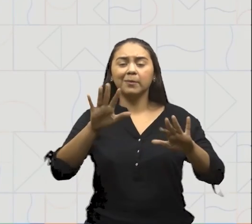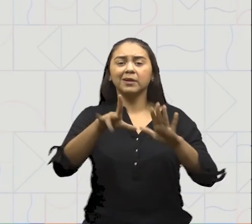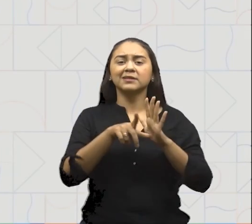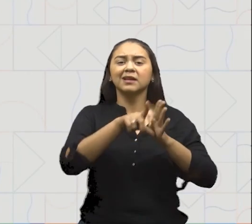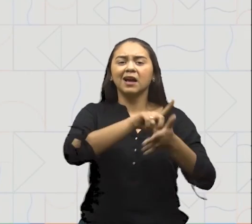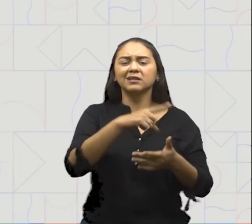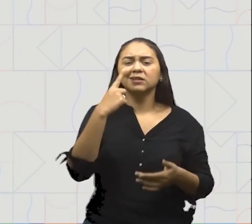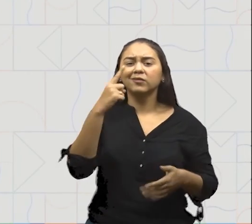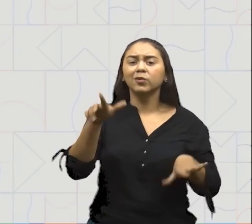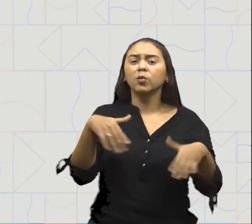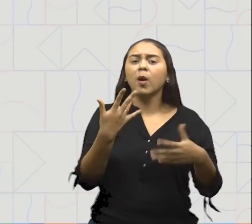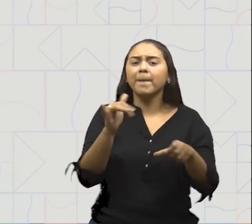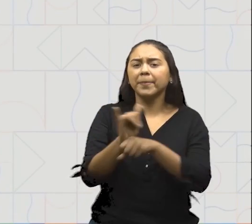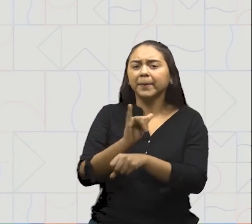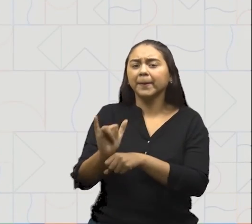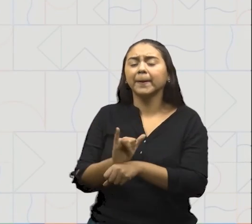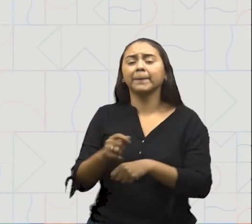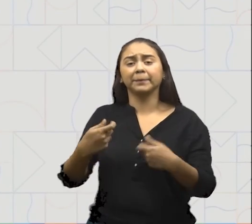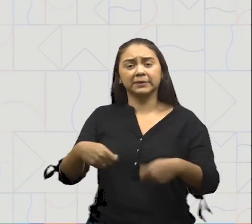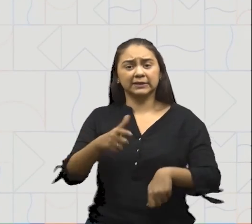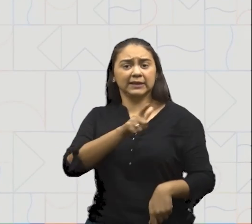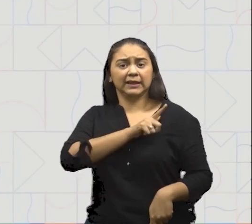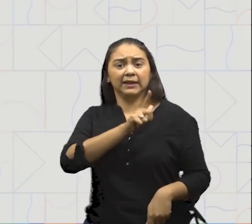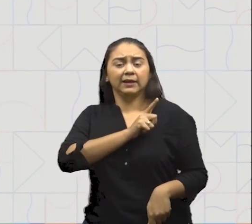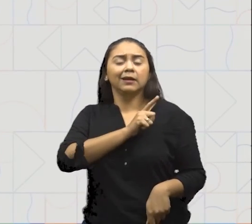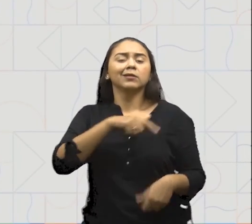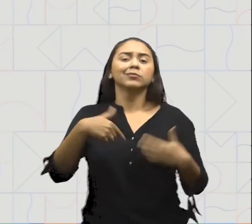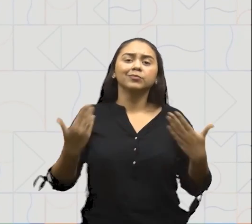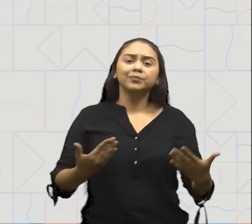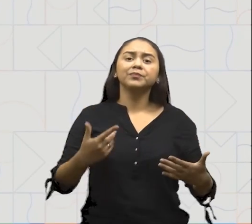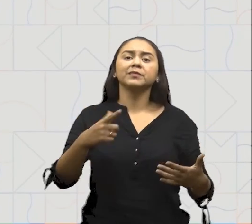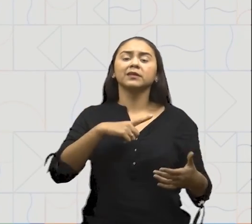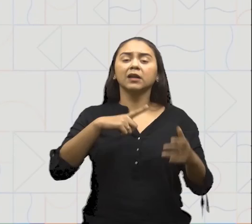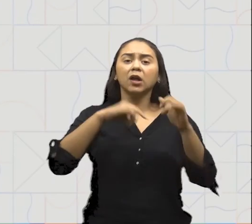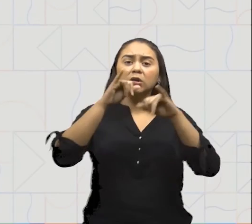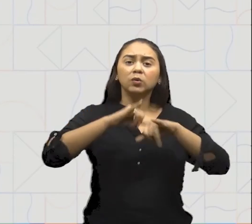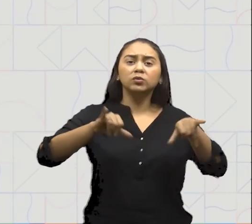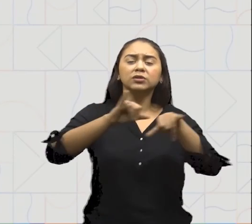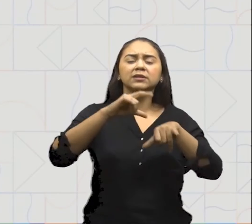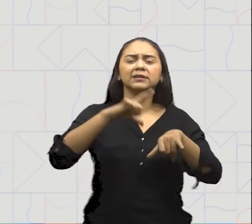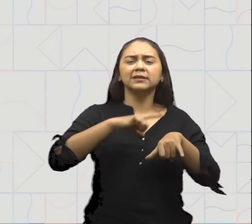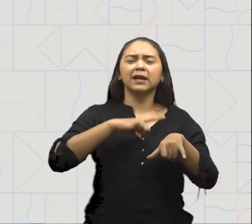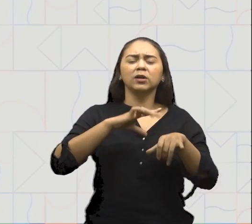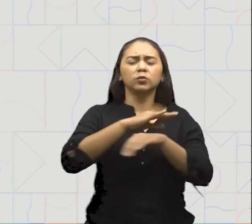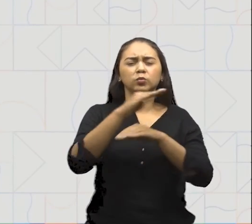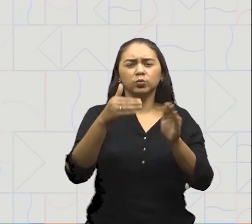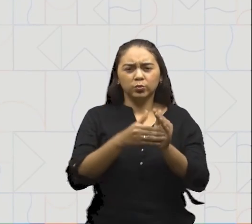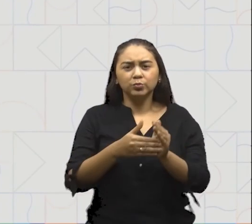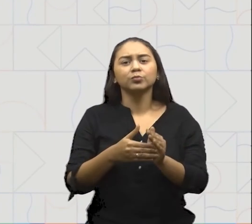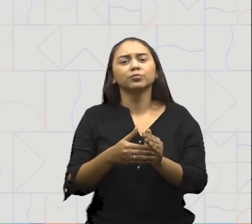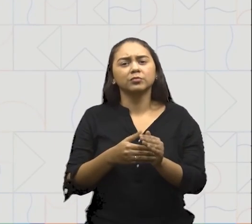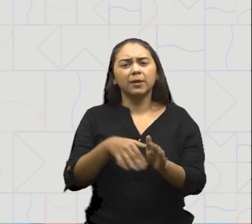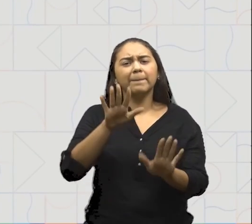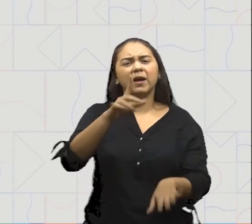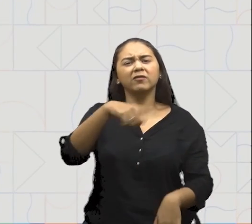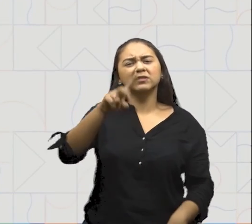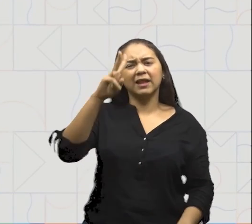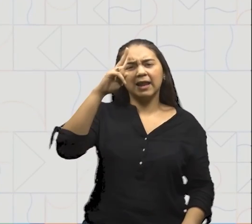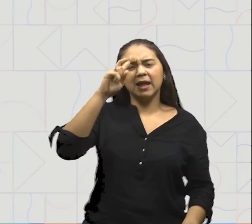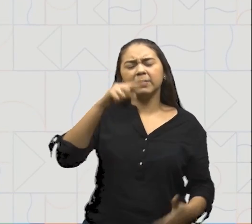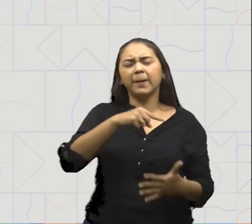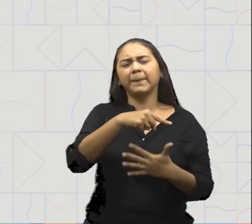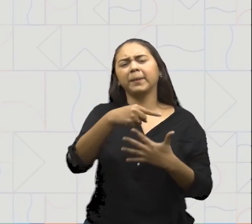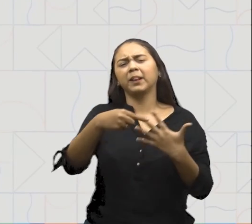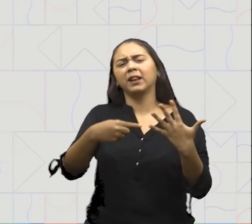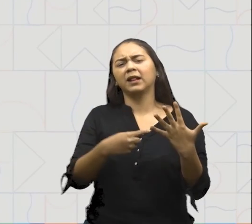vimos quais elementos uma notícia deve ter, para que assim a nossa notícia tivesse todos eles. Você lembra quais são